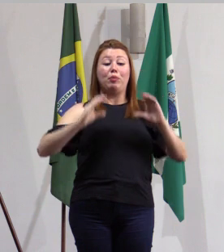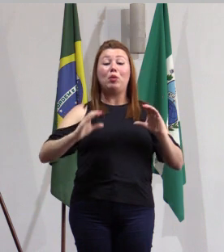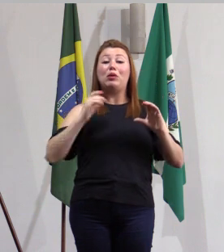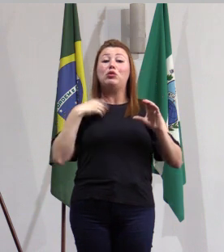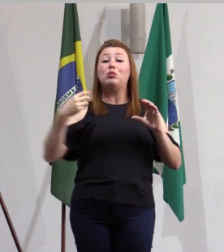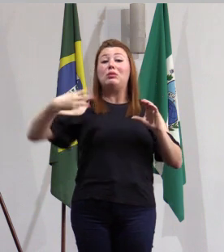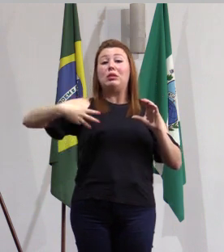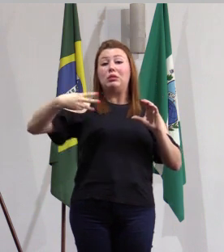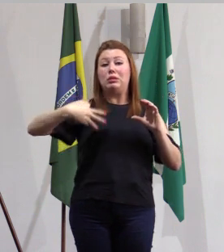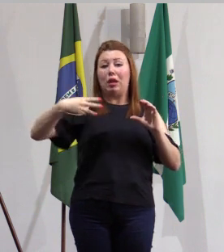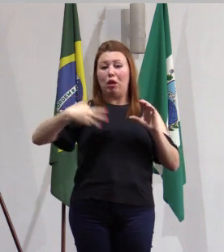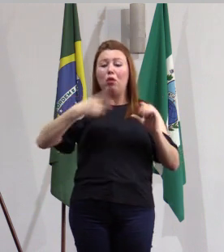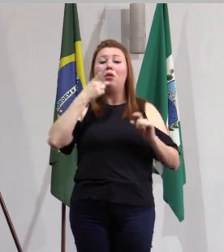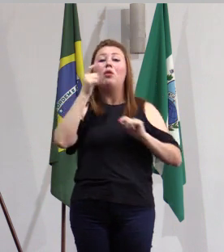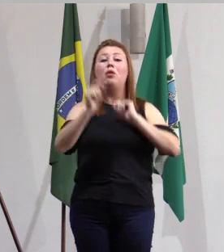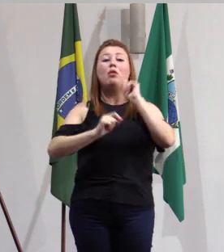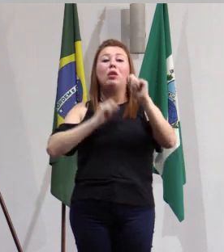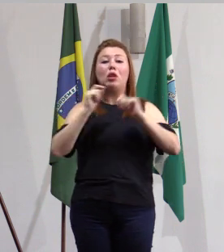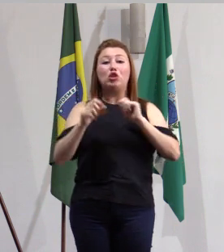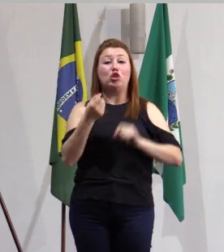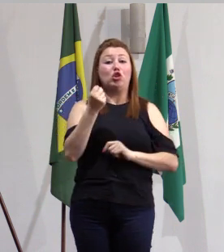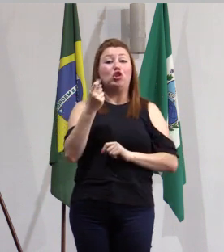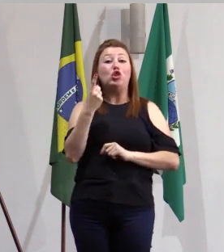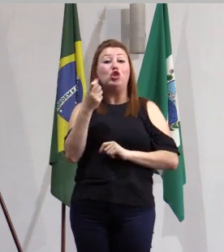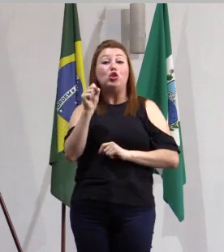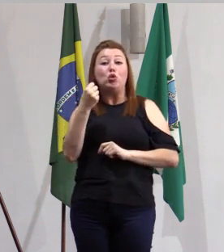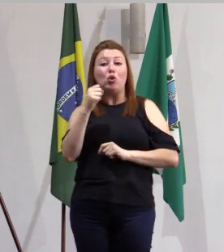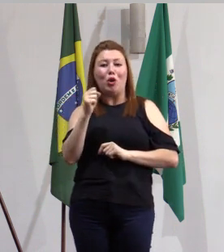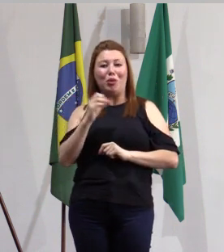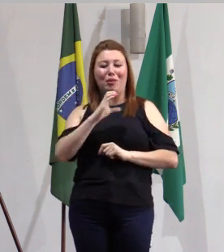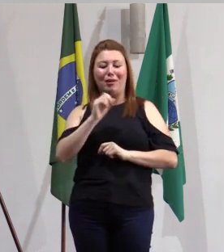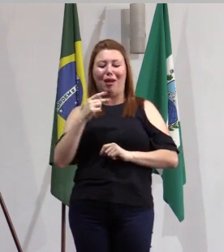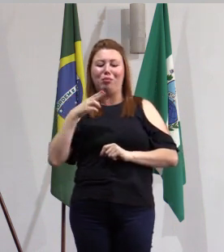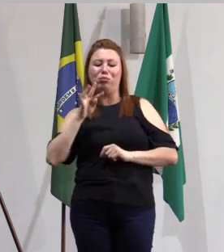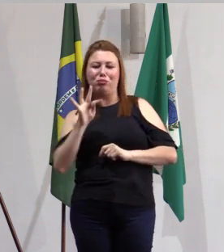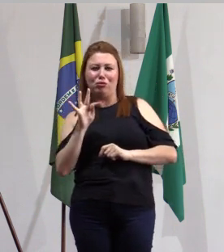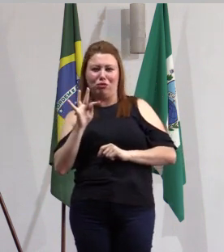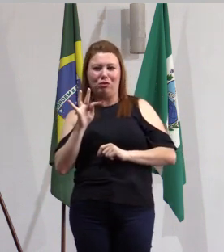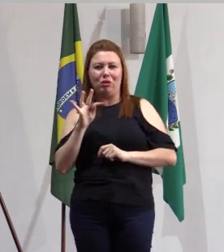10º, no 18 caput, no artigo 11, inciso 7º.